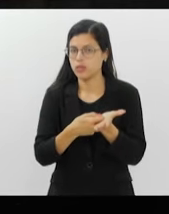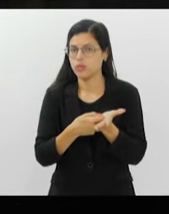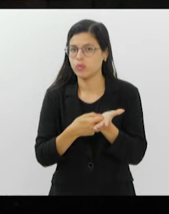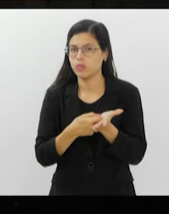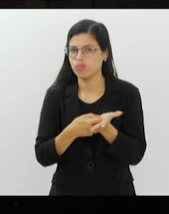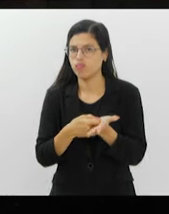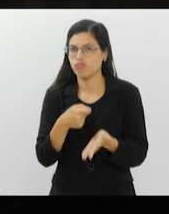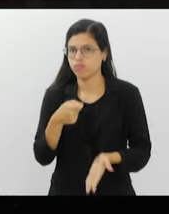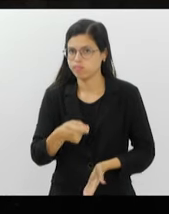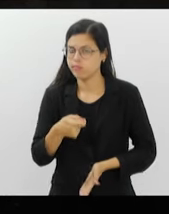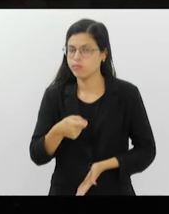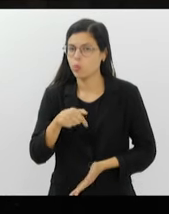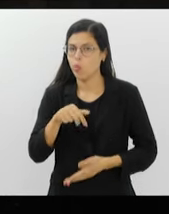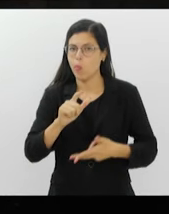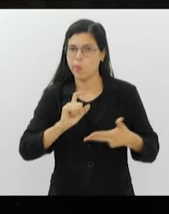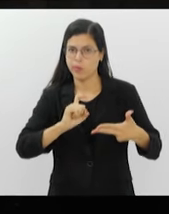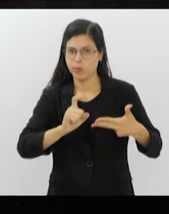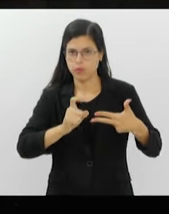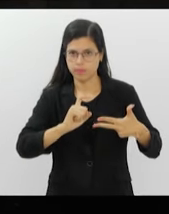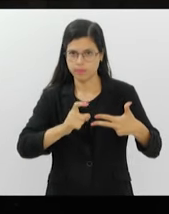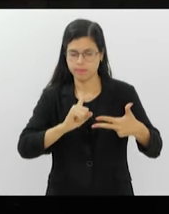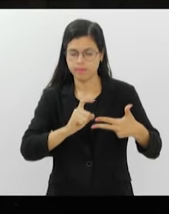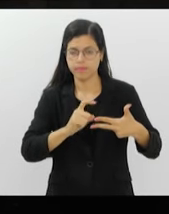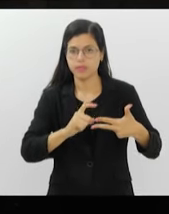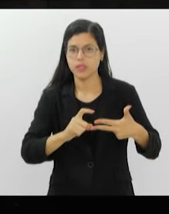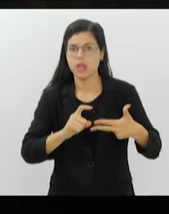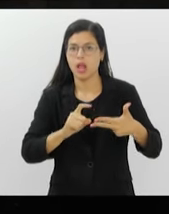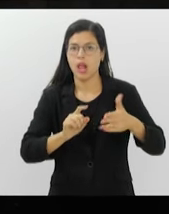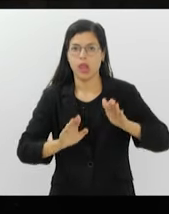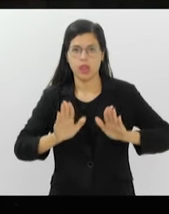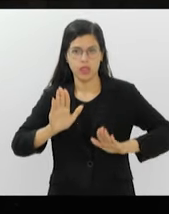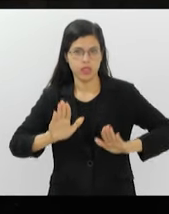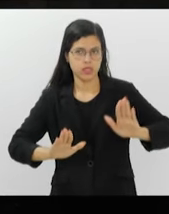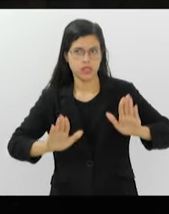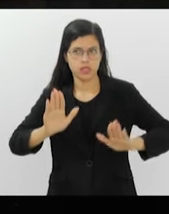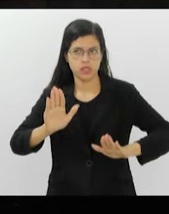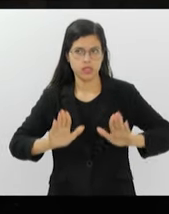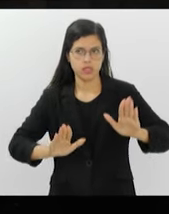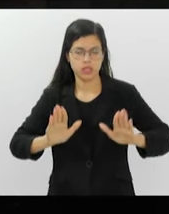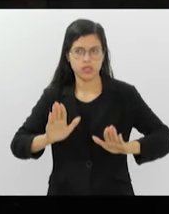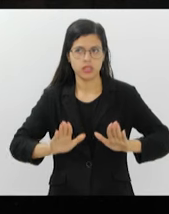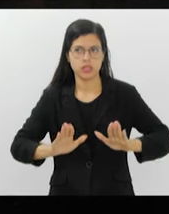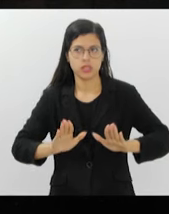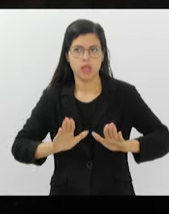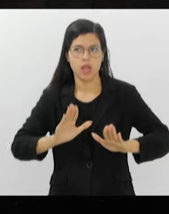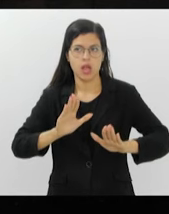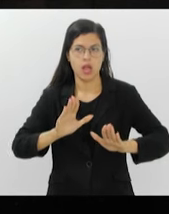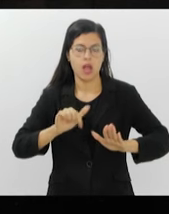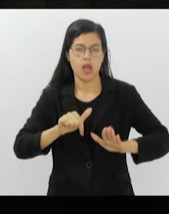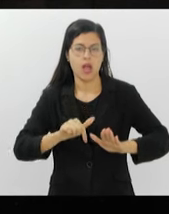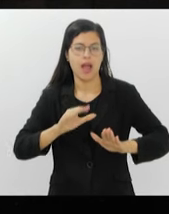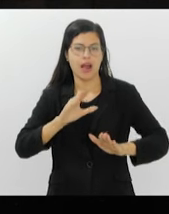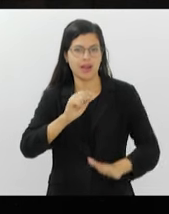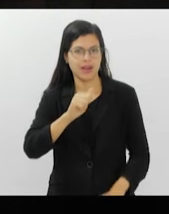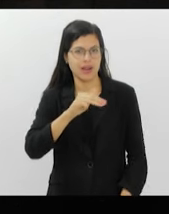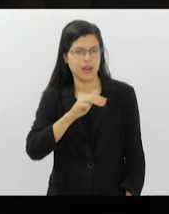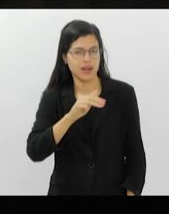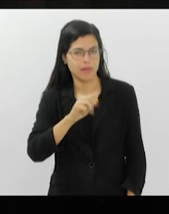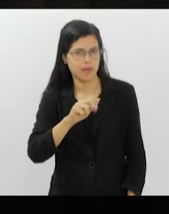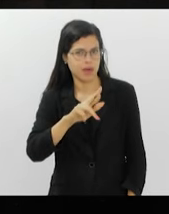O Poder Executivo a licitar a câmara de compensação do bilhete